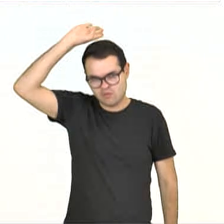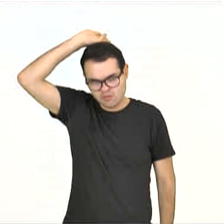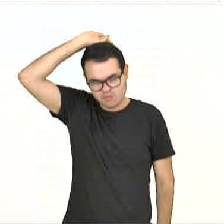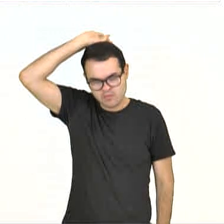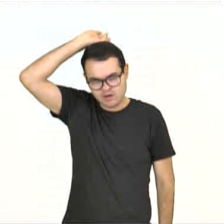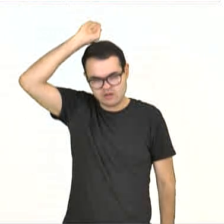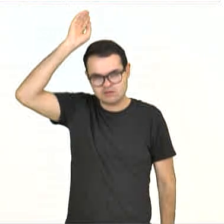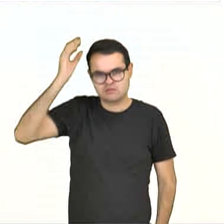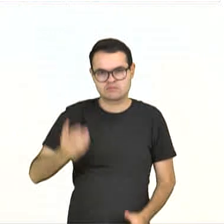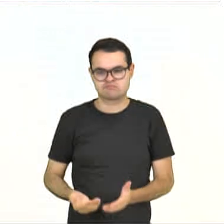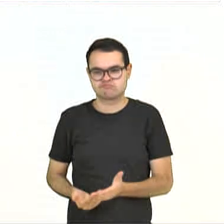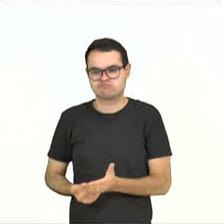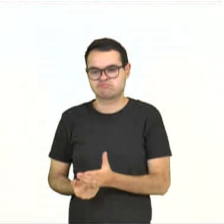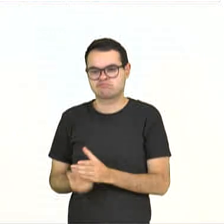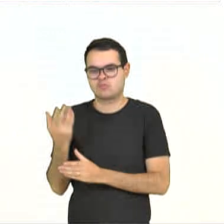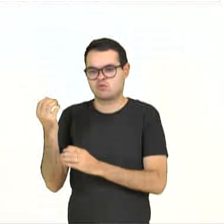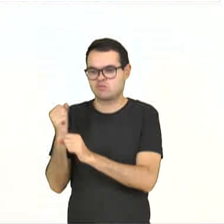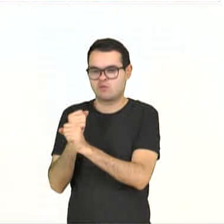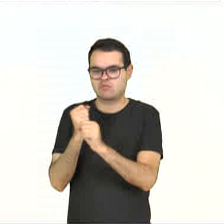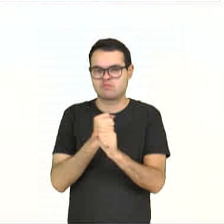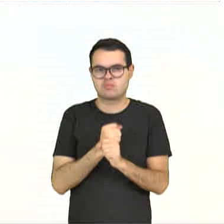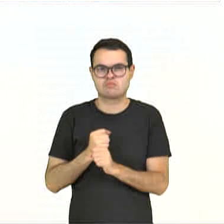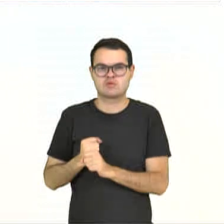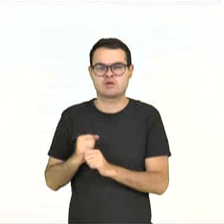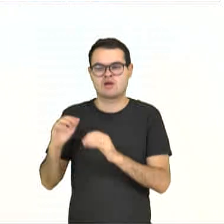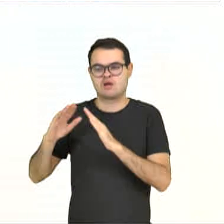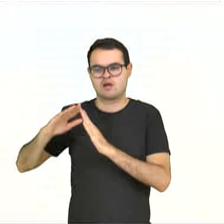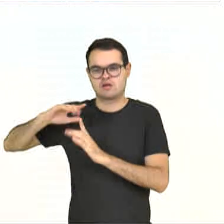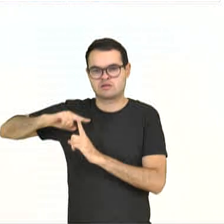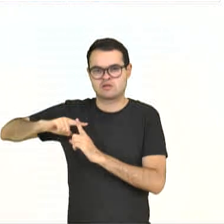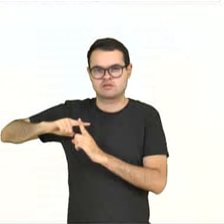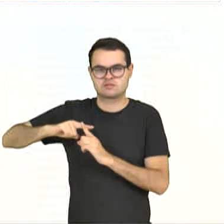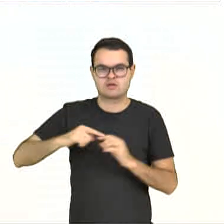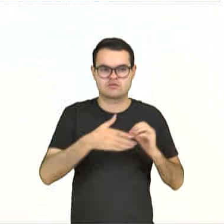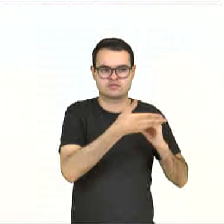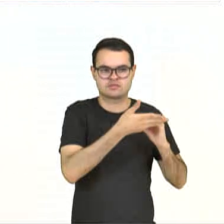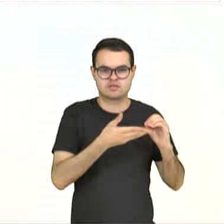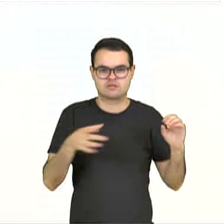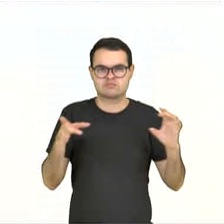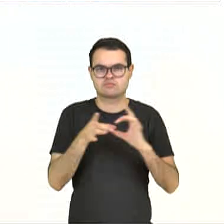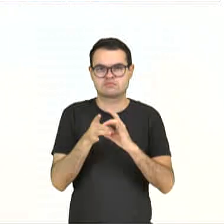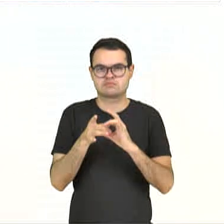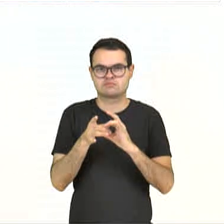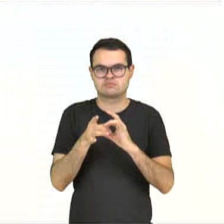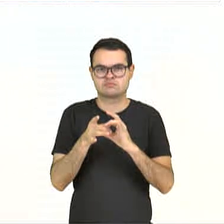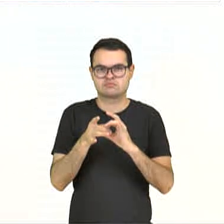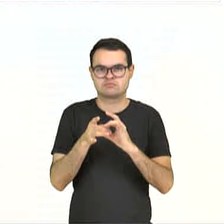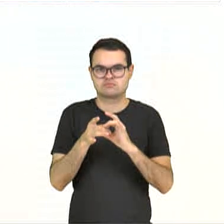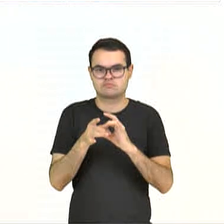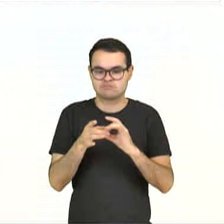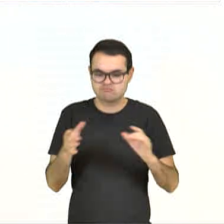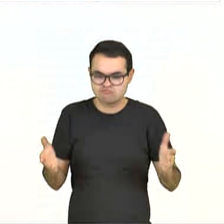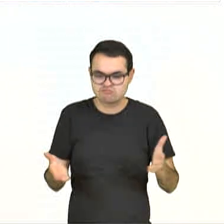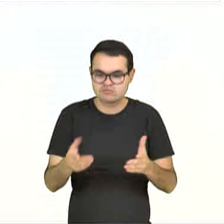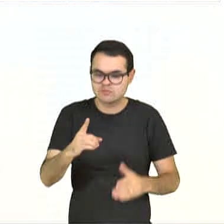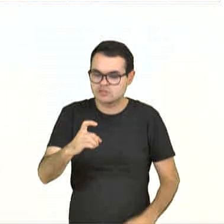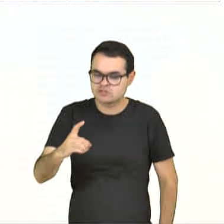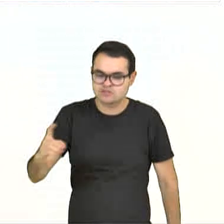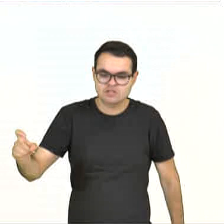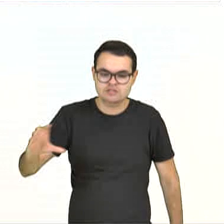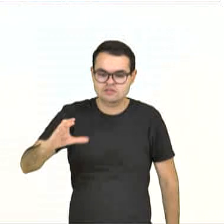surgir os templos. A igreja e o Estado se unem, a igreja filtra toda a arte e a ciência. A arte é ferramenta de ensino